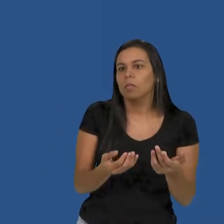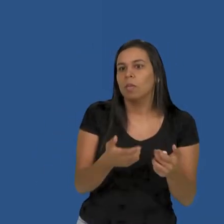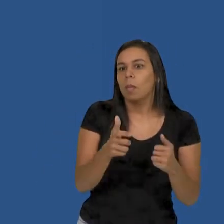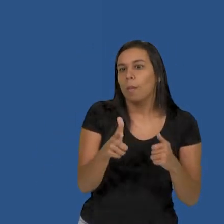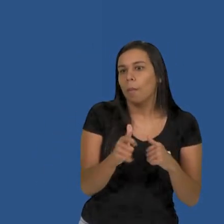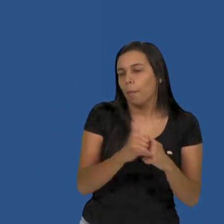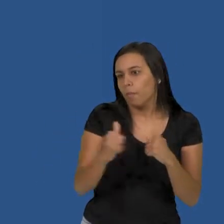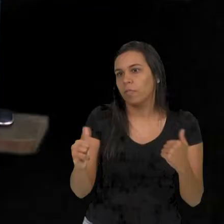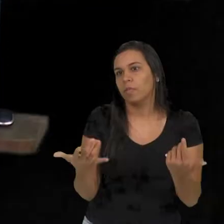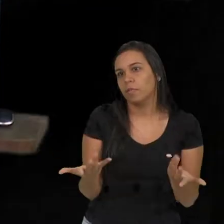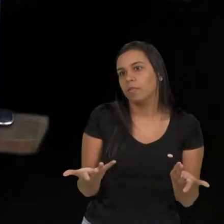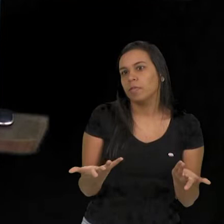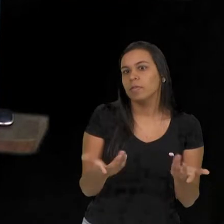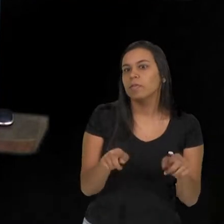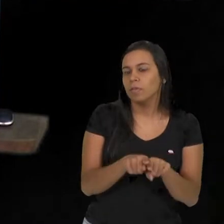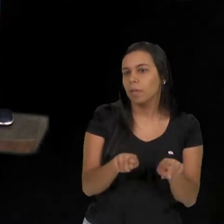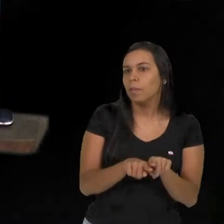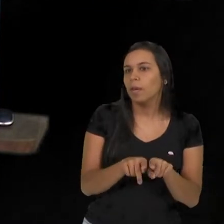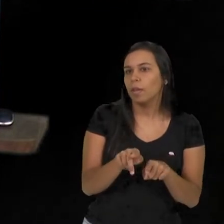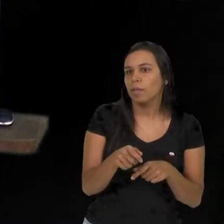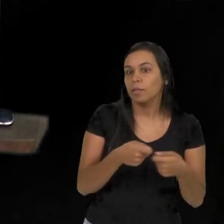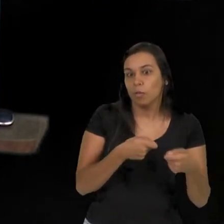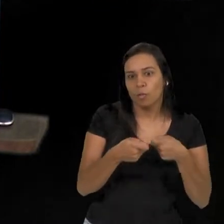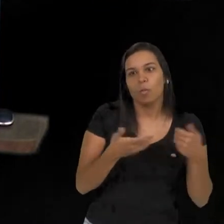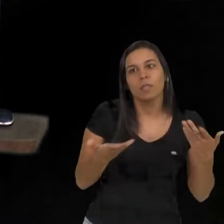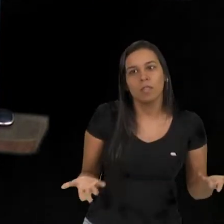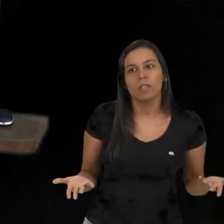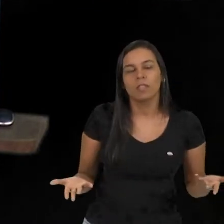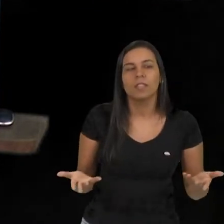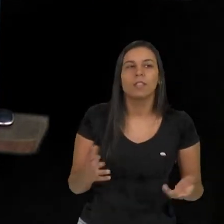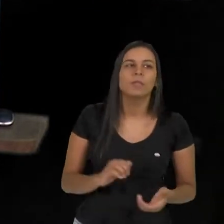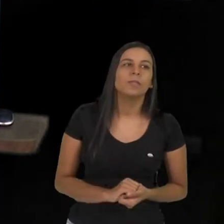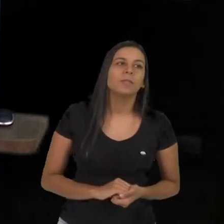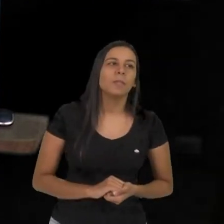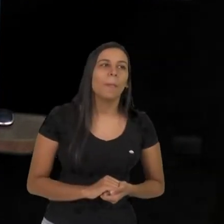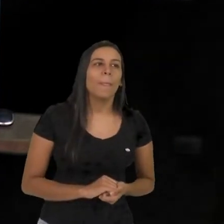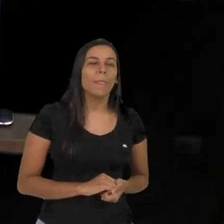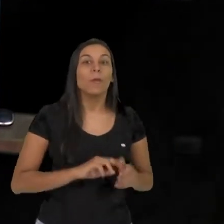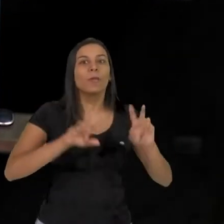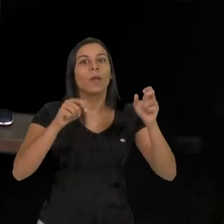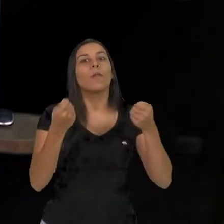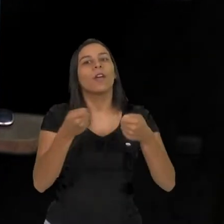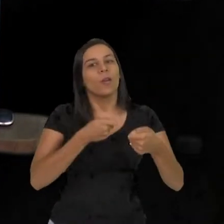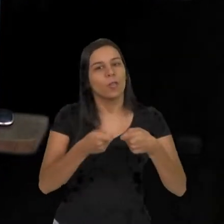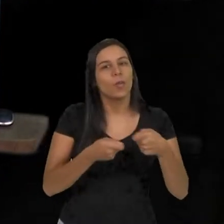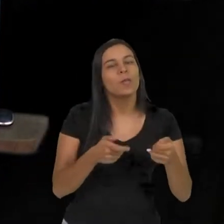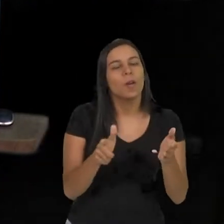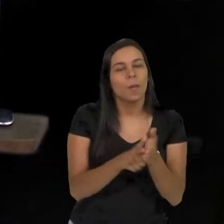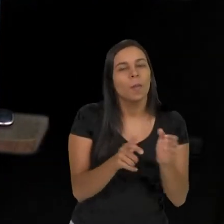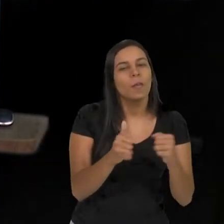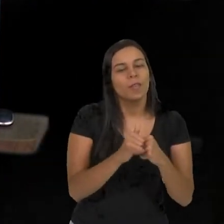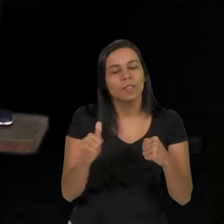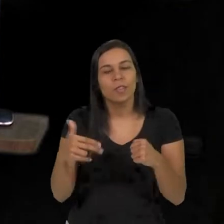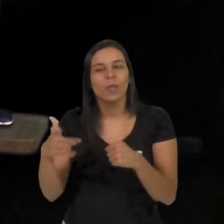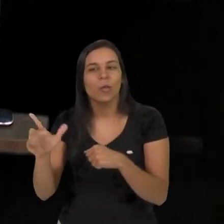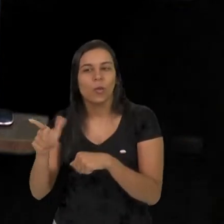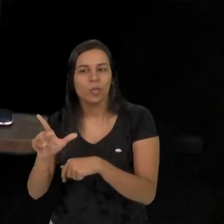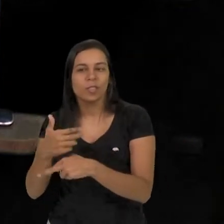for imprimir, eu vou gastar eletricidade. Mas o trabalho é sobre economizar isso aí, né? Papel, eletricidade e outros recursos. Então, eu vou enviar